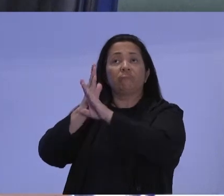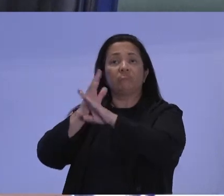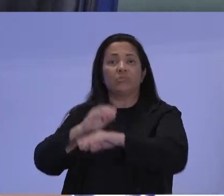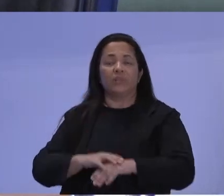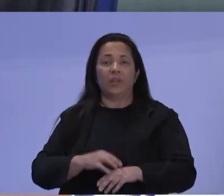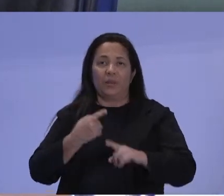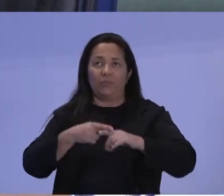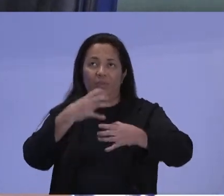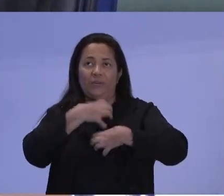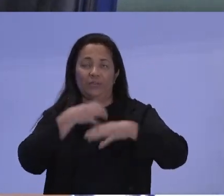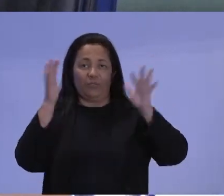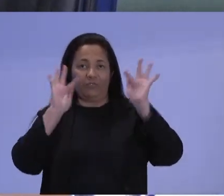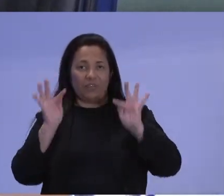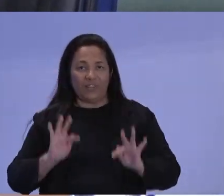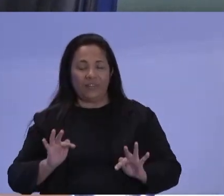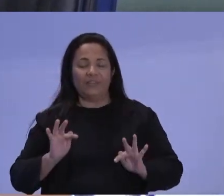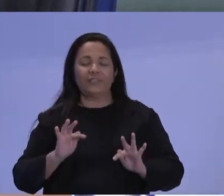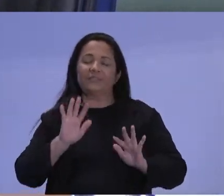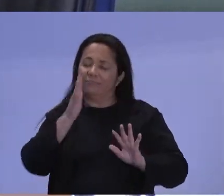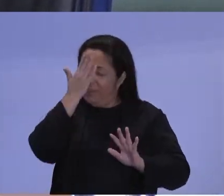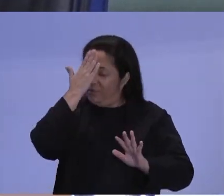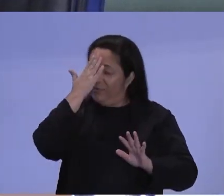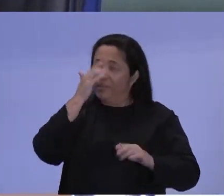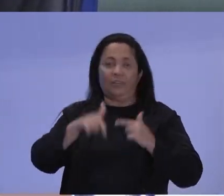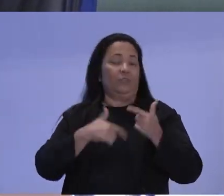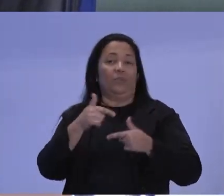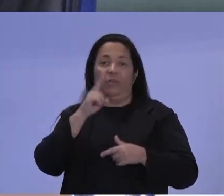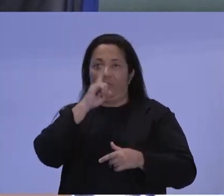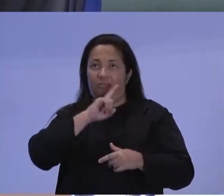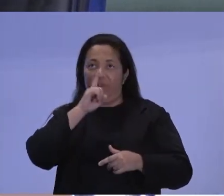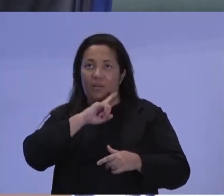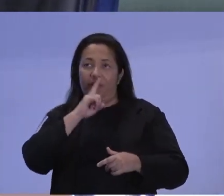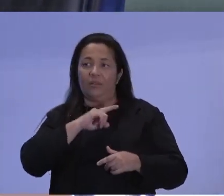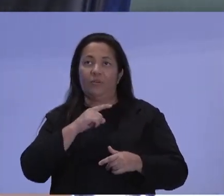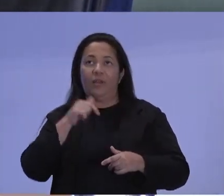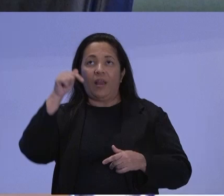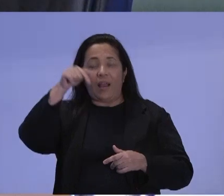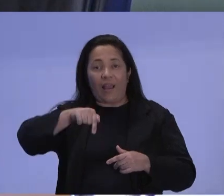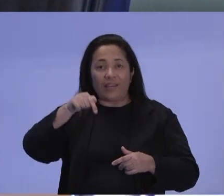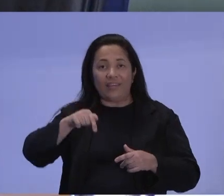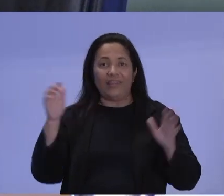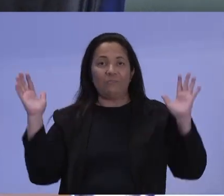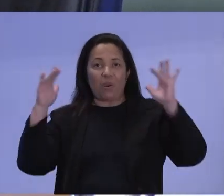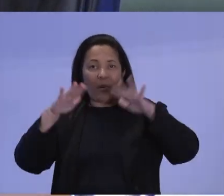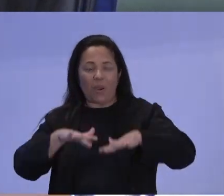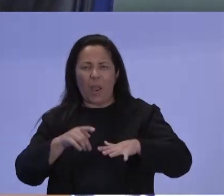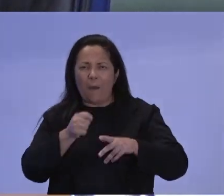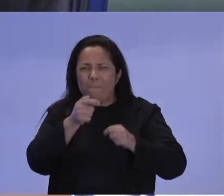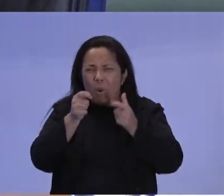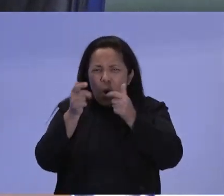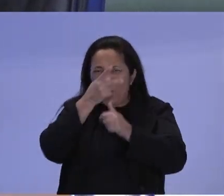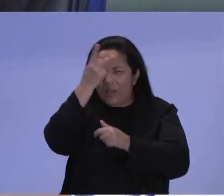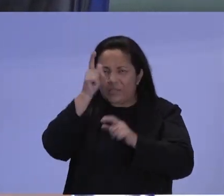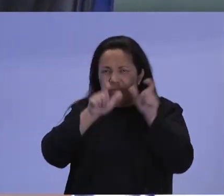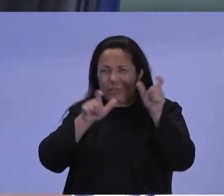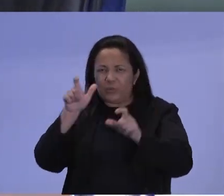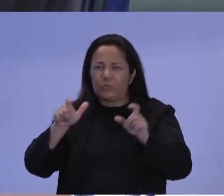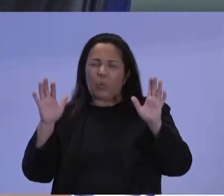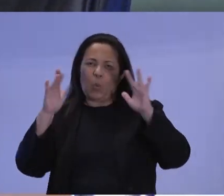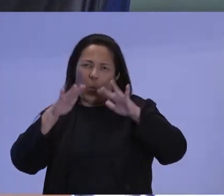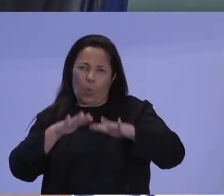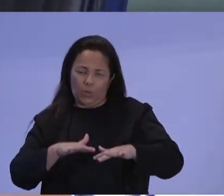de poucas pessoas, mas são pessoas resolutivas, gente. Quem está aqui, com certeza, vai contribuir